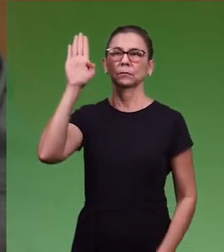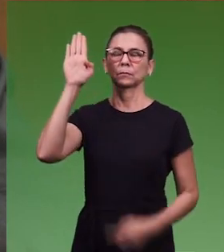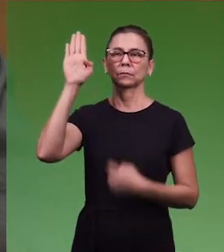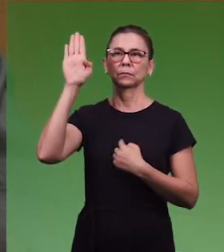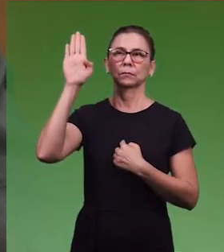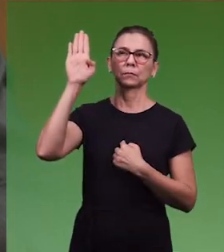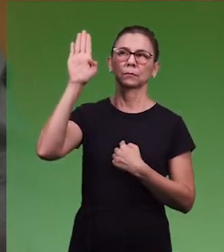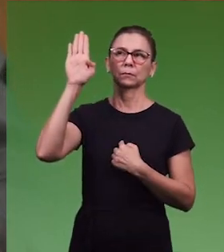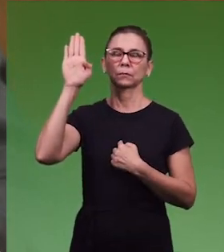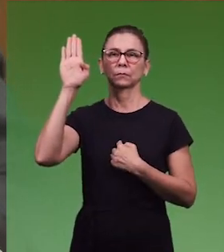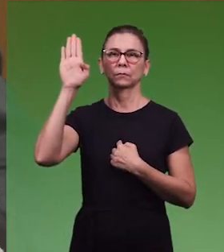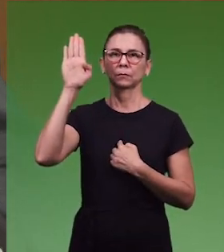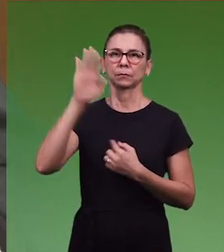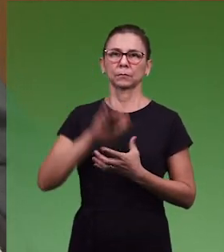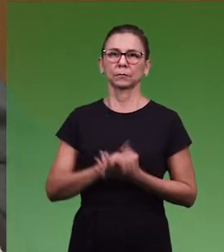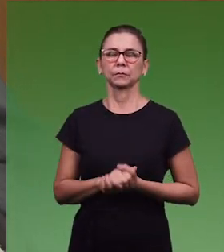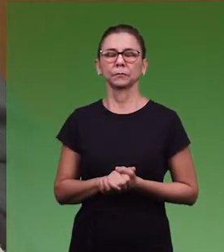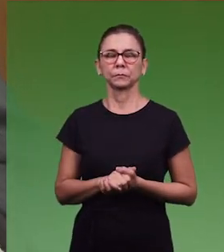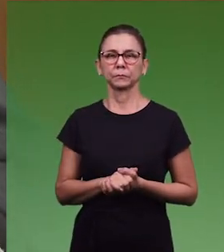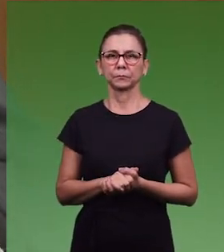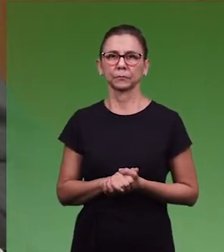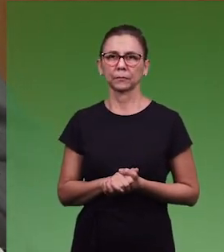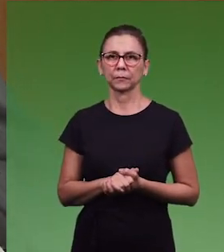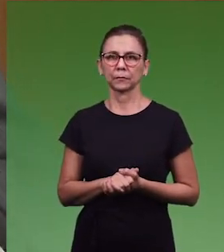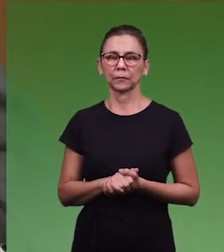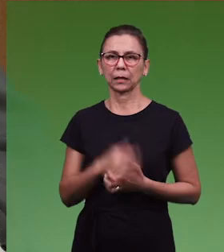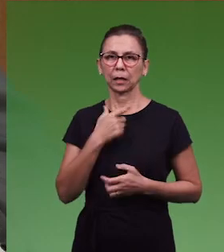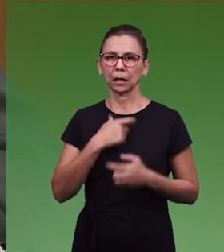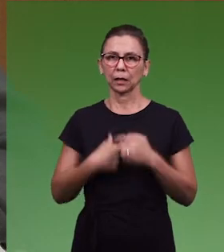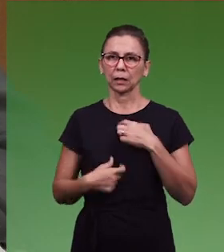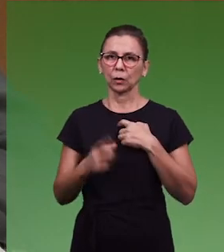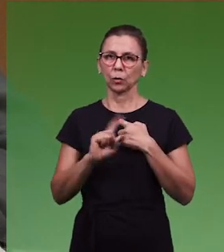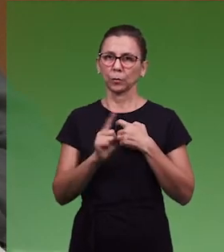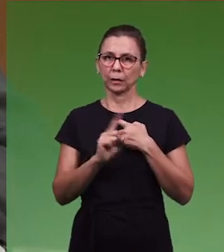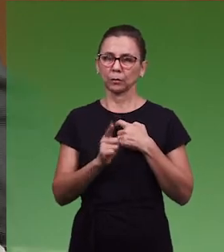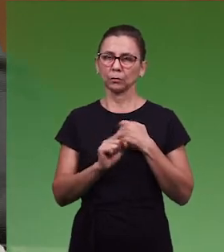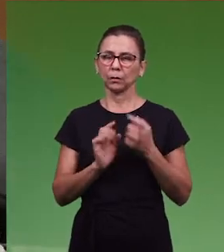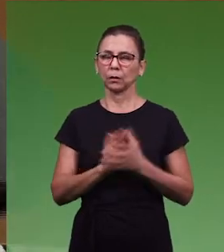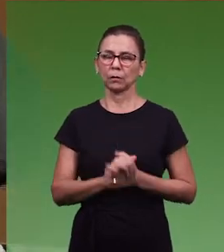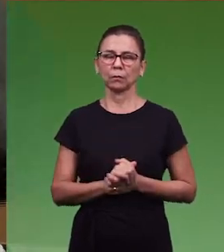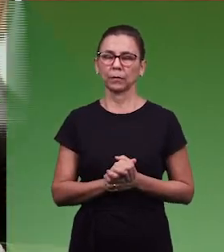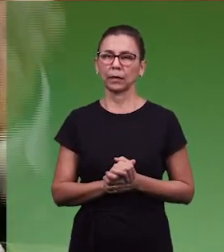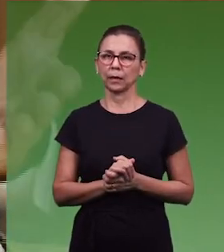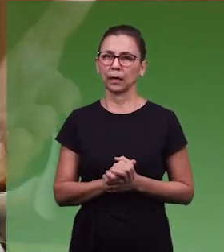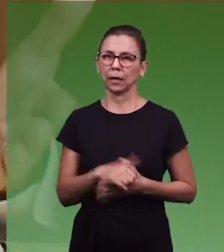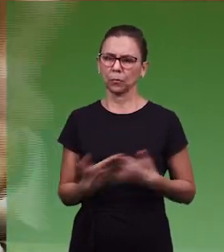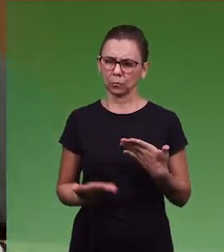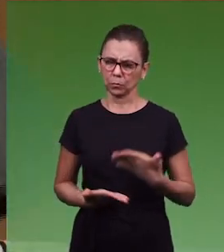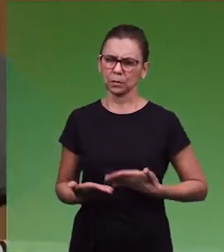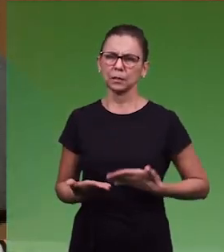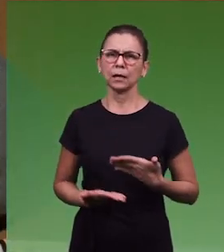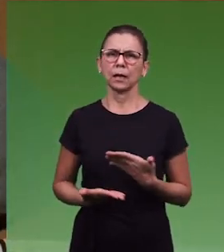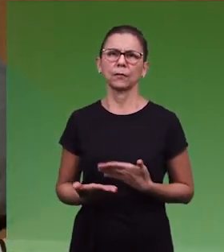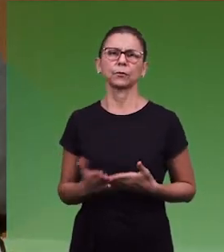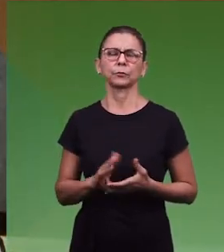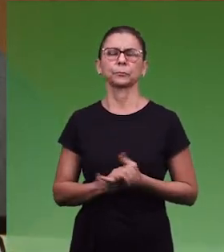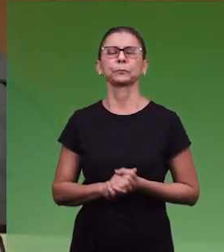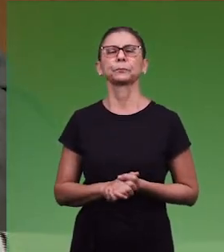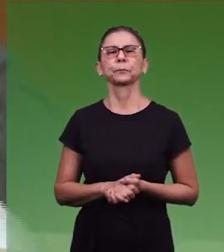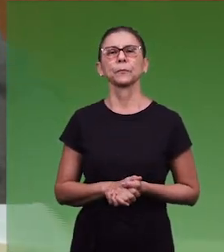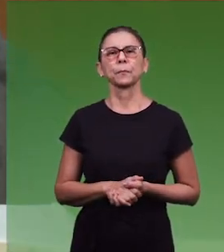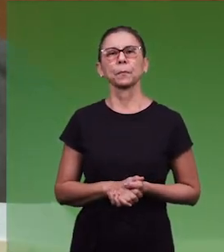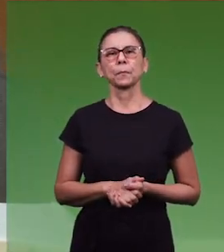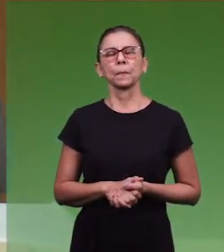o obreiro que está assistindo, não, hein? É o membro da igreja. Outra coisa, observação. Tudo isso nós aprendemos. Estamos retransmitindo.